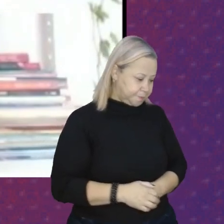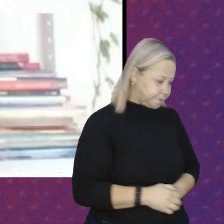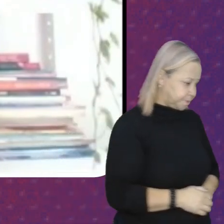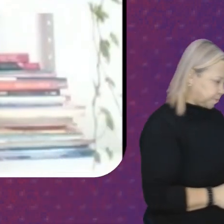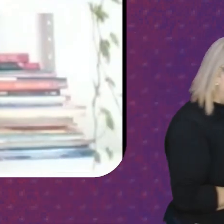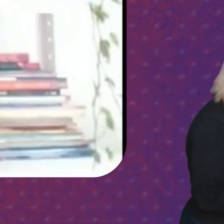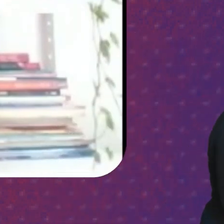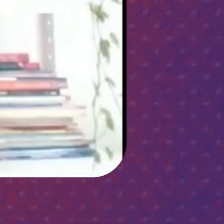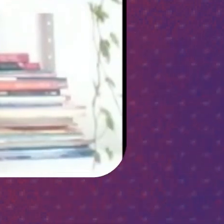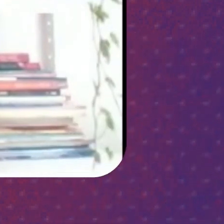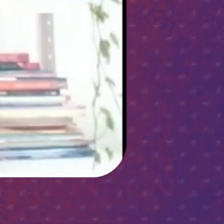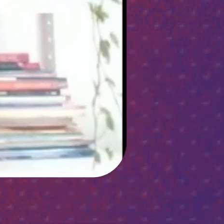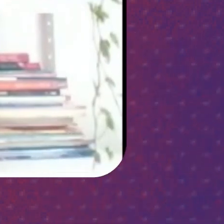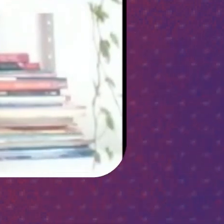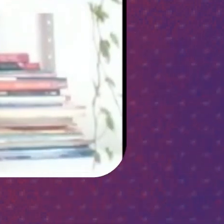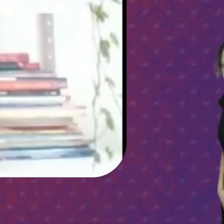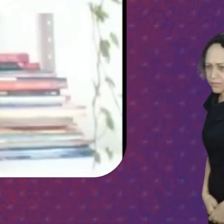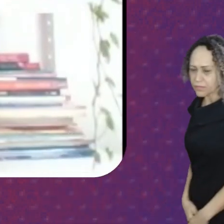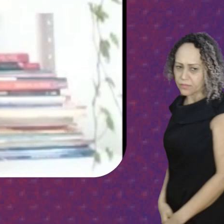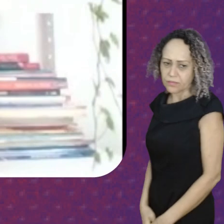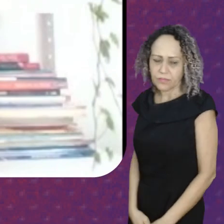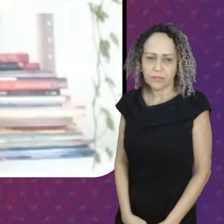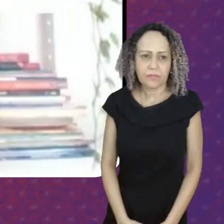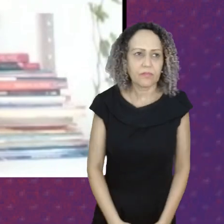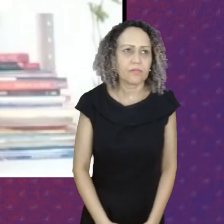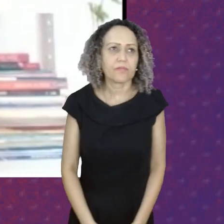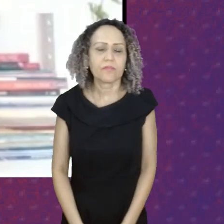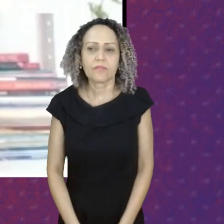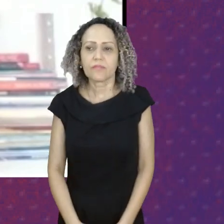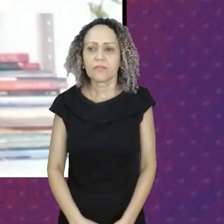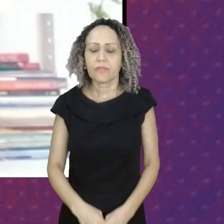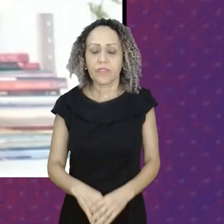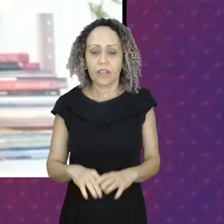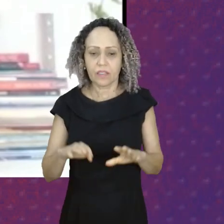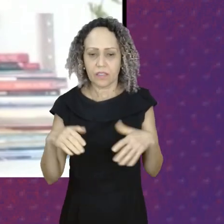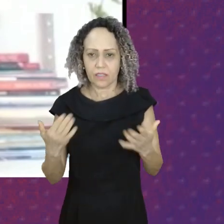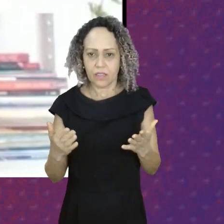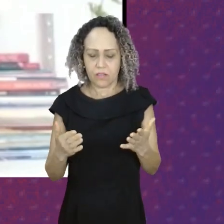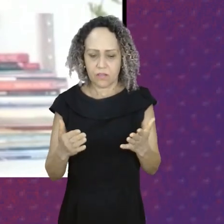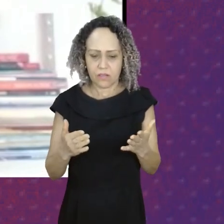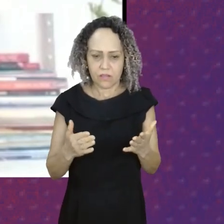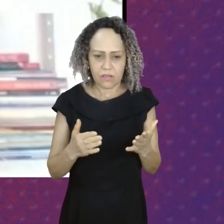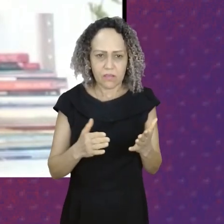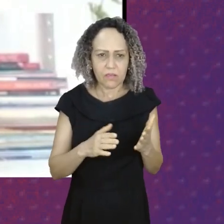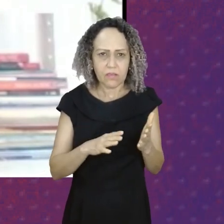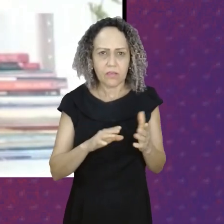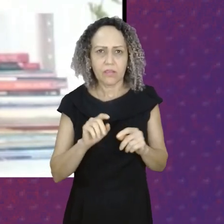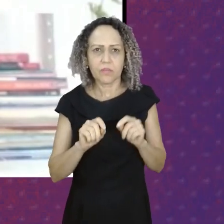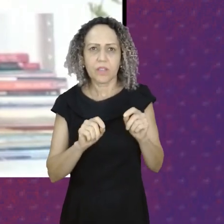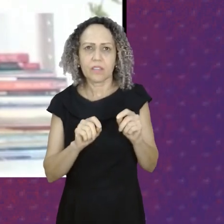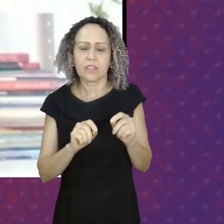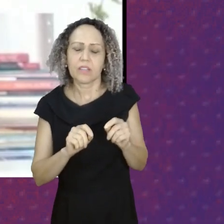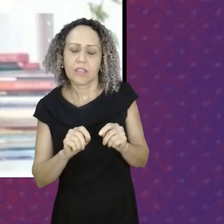de 1.500.000 crianças para